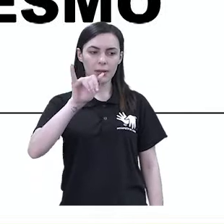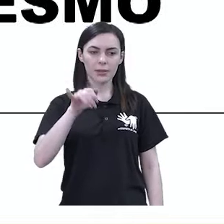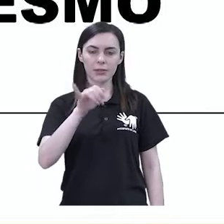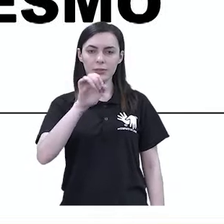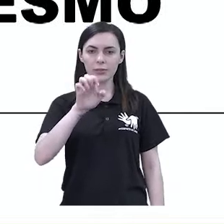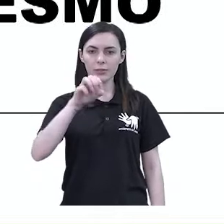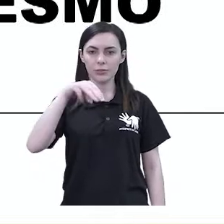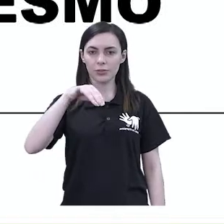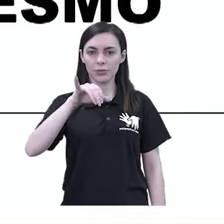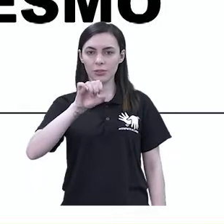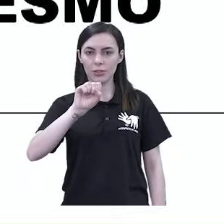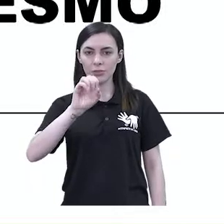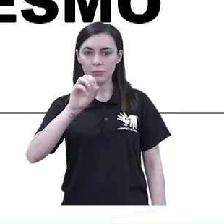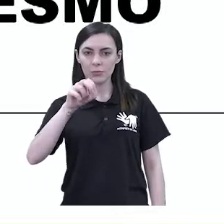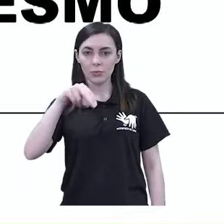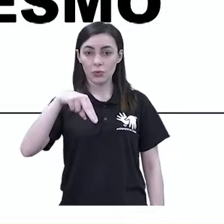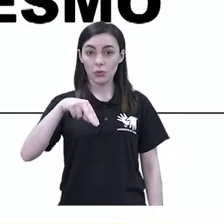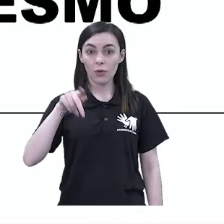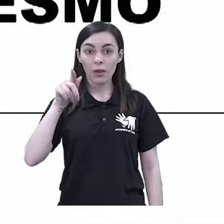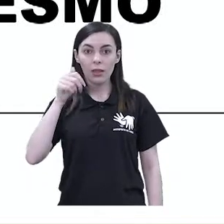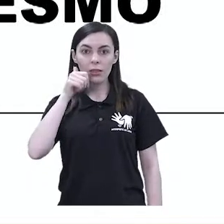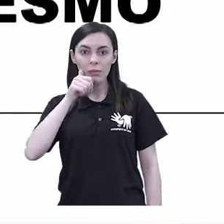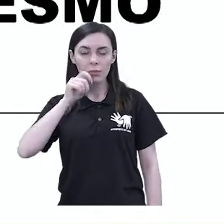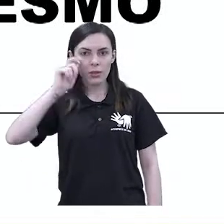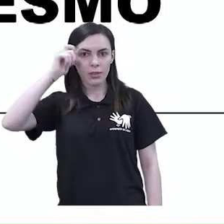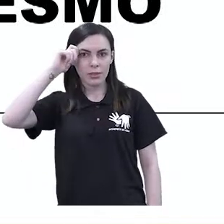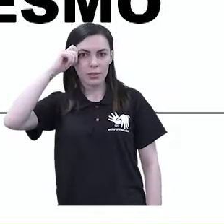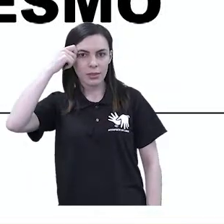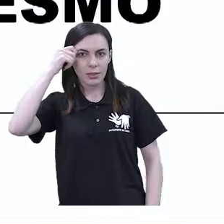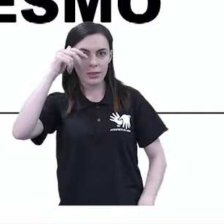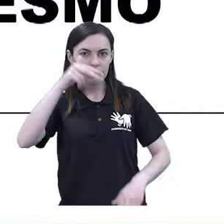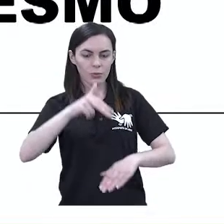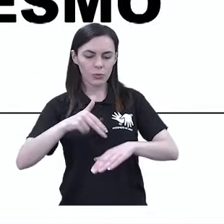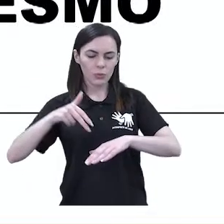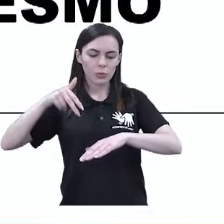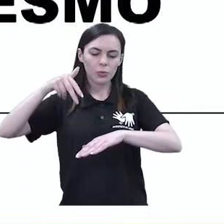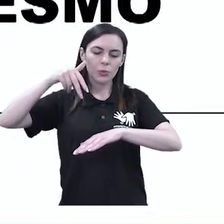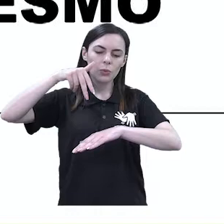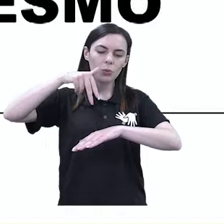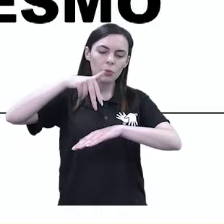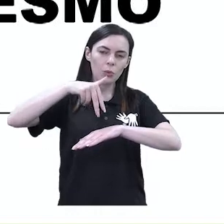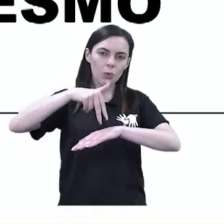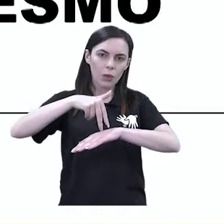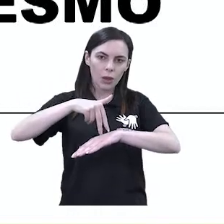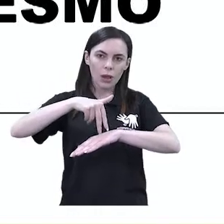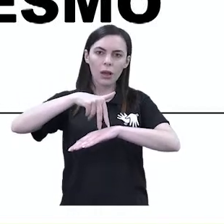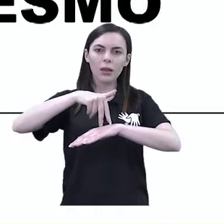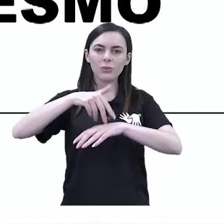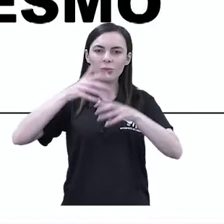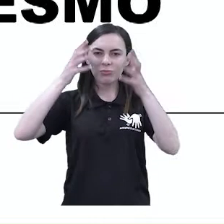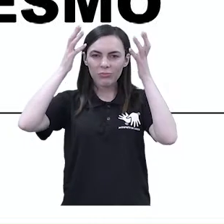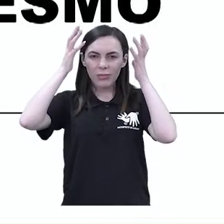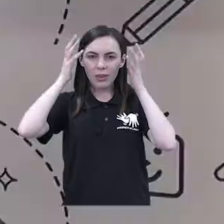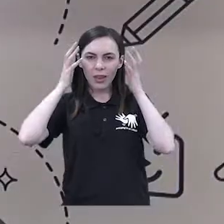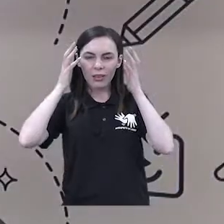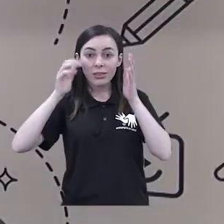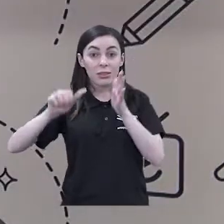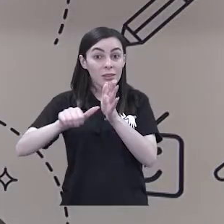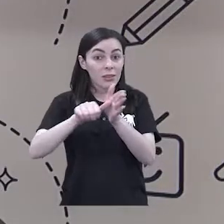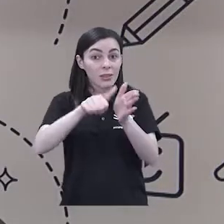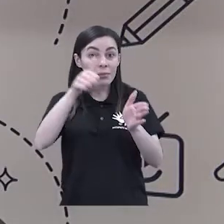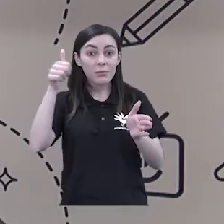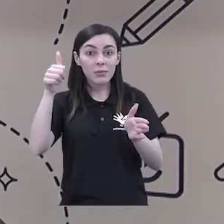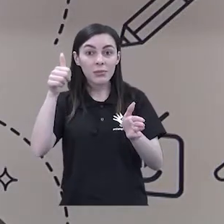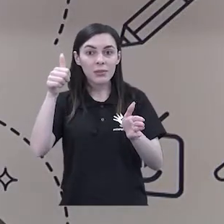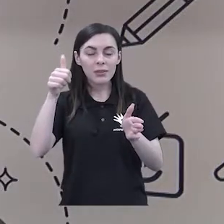a primeira astronauta negra da história. Ela não foi a única astronauta